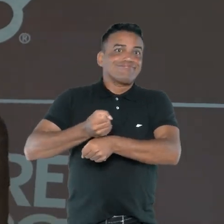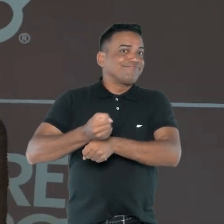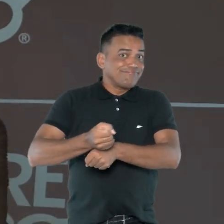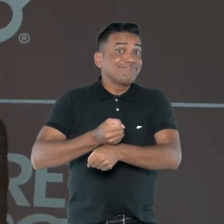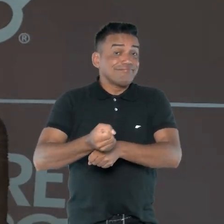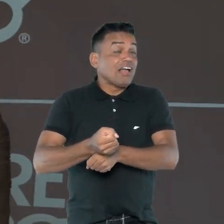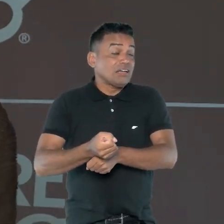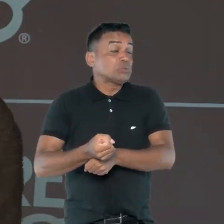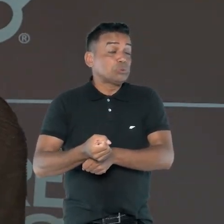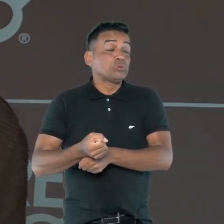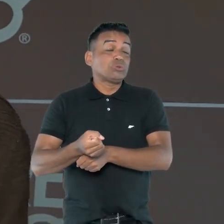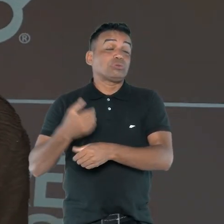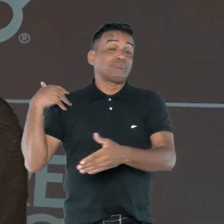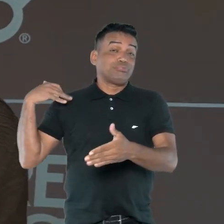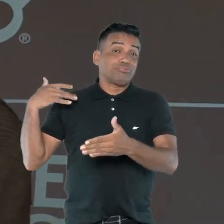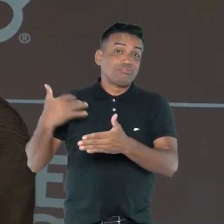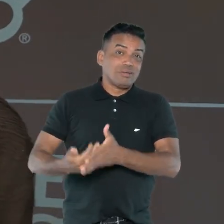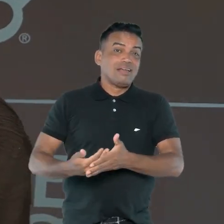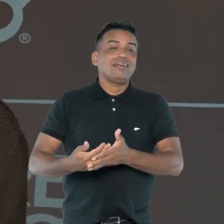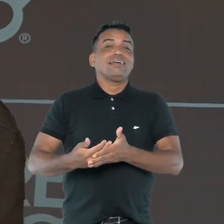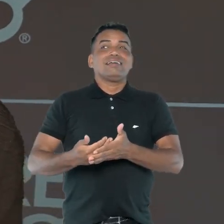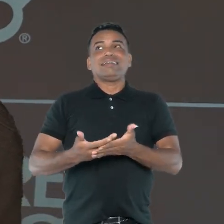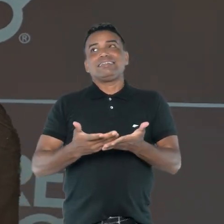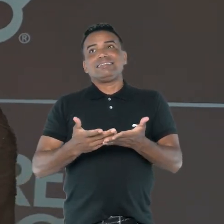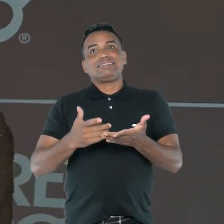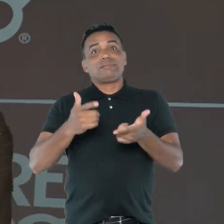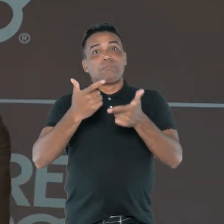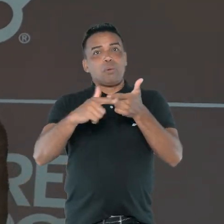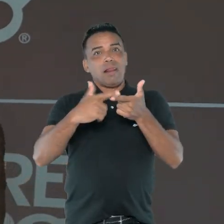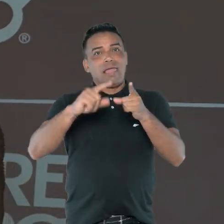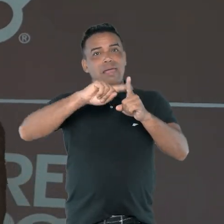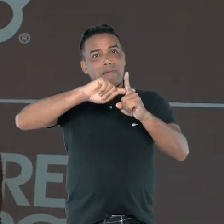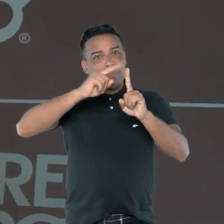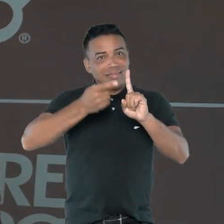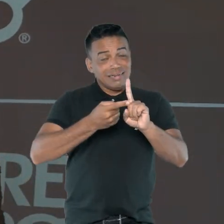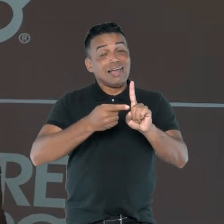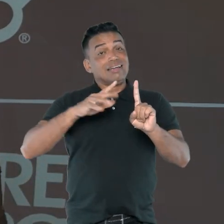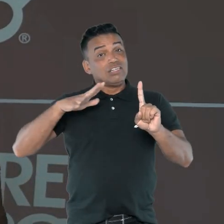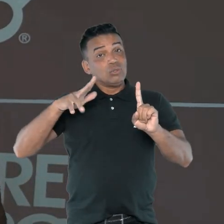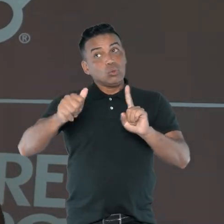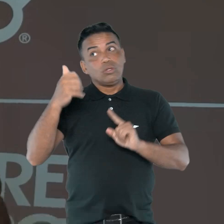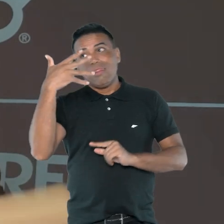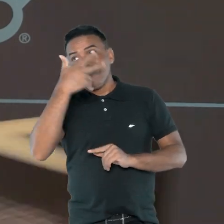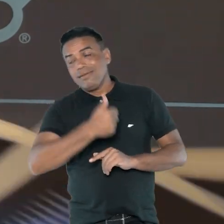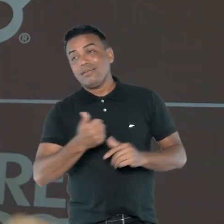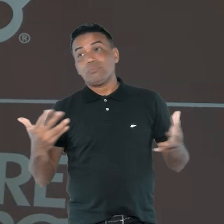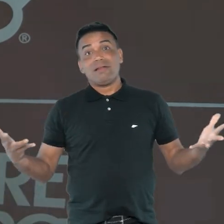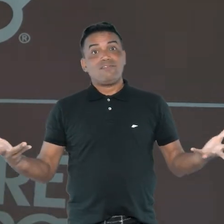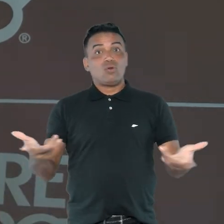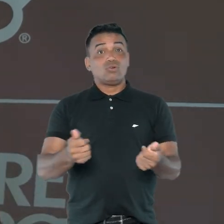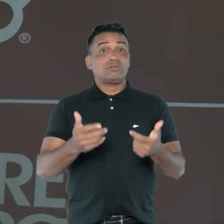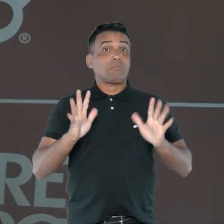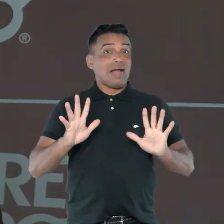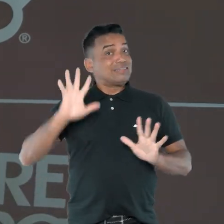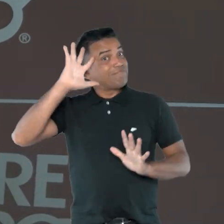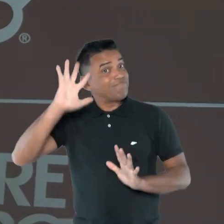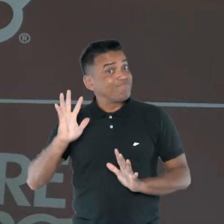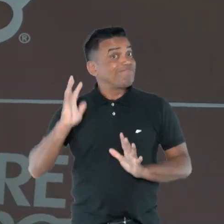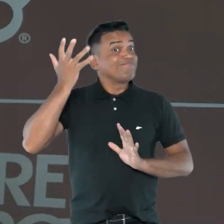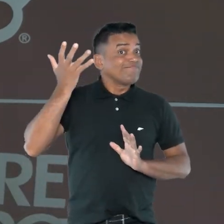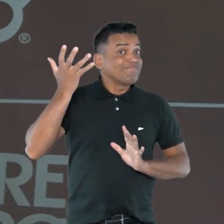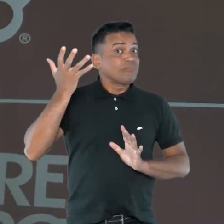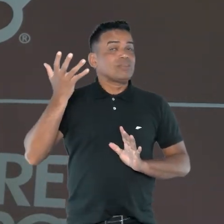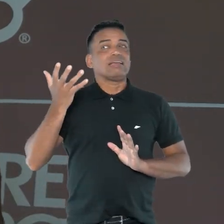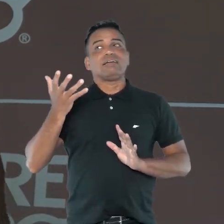anos essa questão da maternidade é uma coisa, não, isso é tudo muito lindo e é maravilhoso, mas de